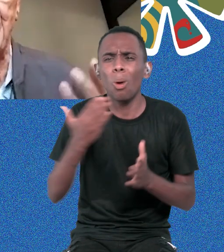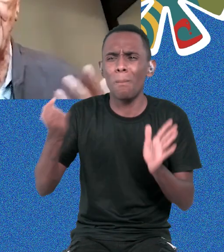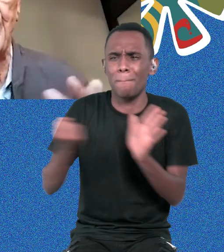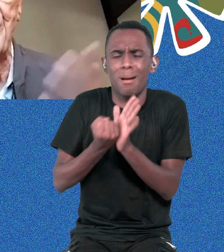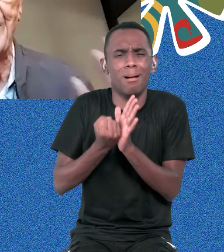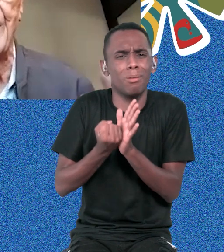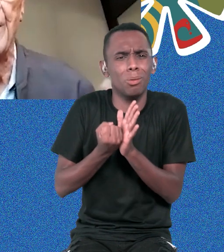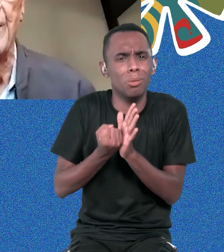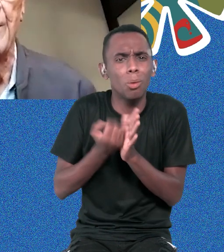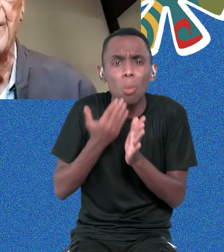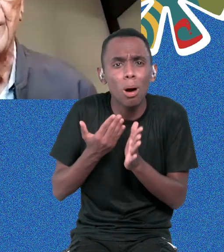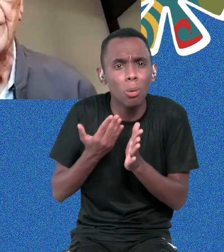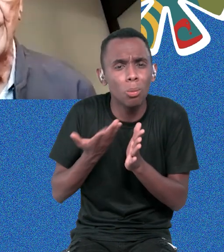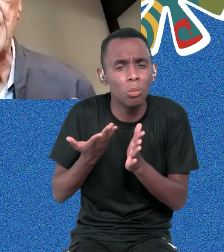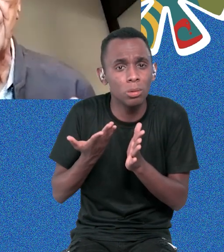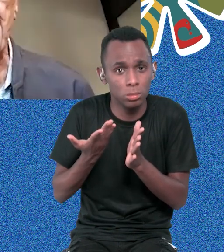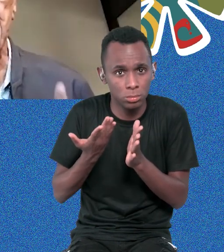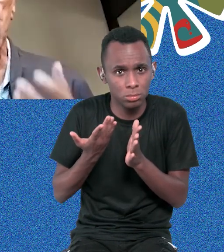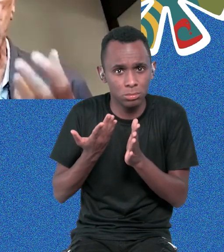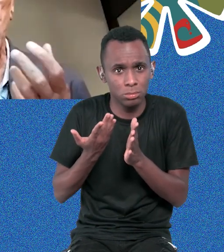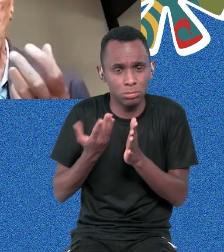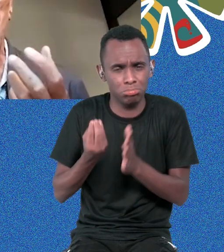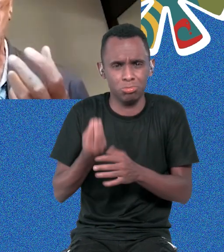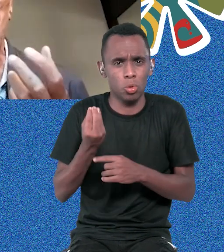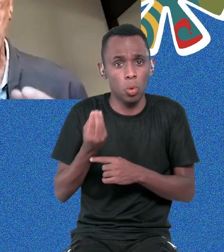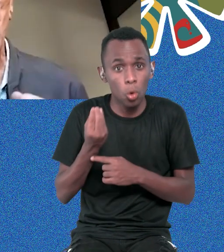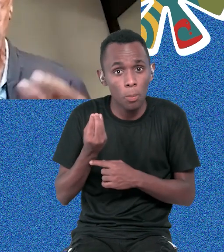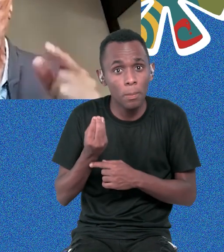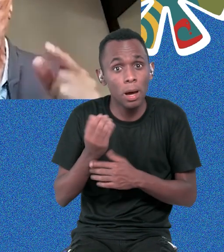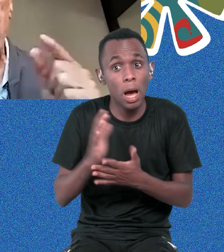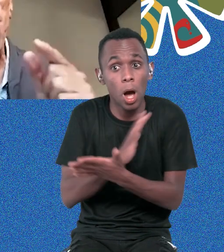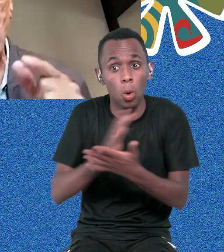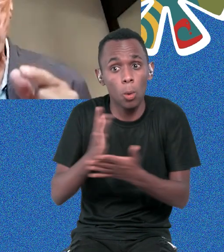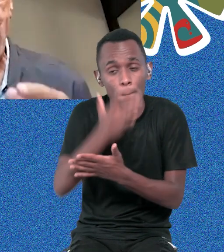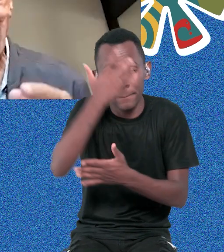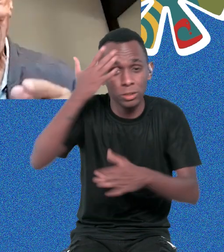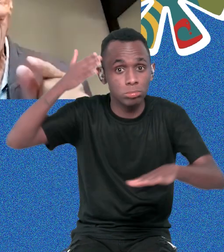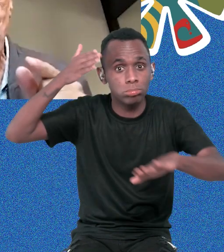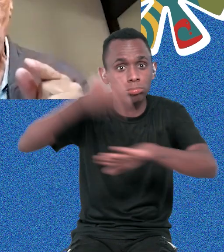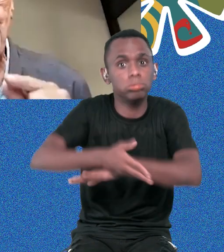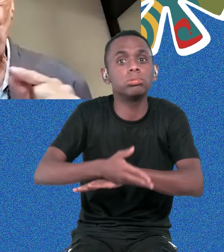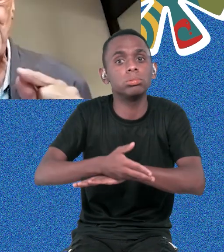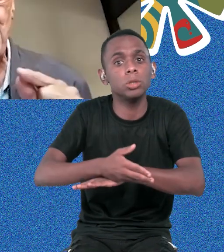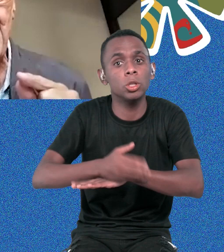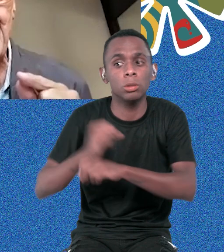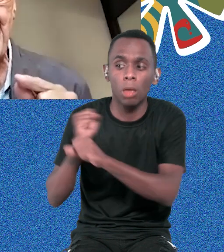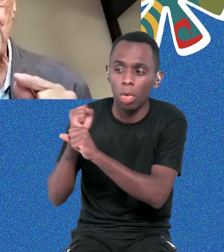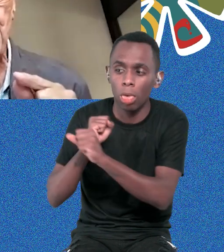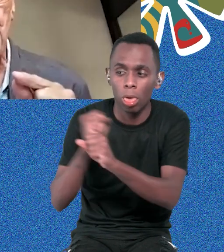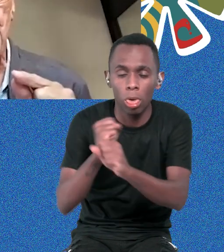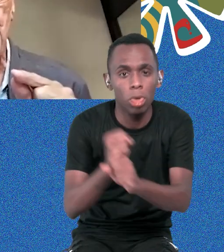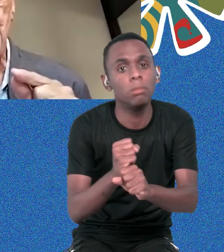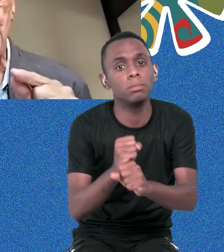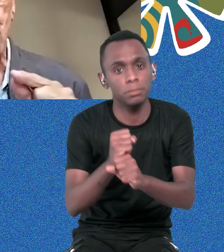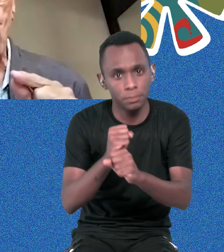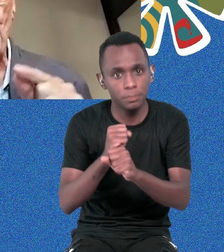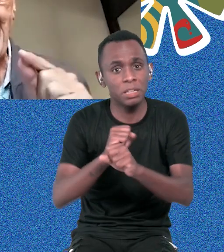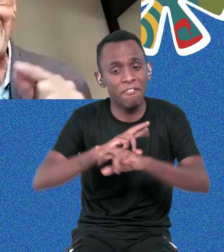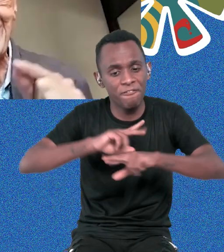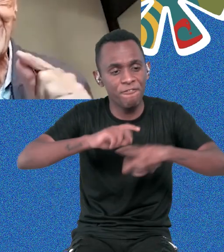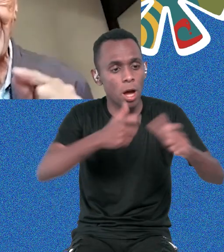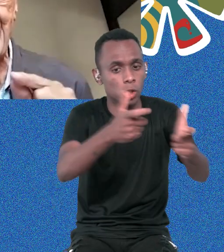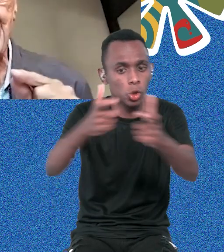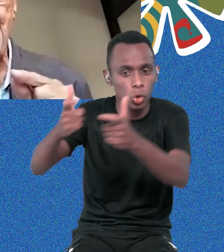E o Marco, que Marco nem que marca? E aí vem os donos da terra, ou seja, os que se apropriaram durante todos estes anos